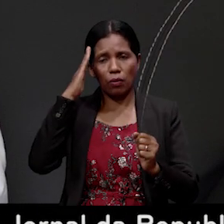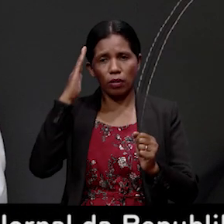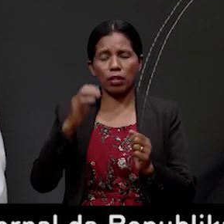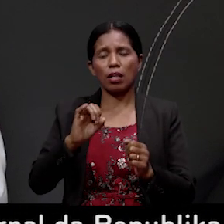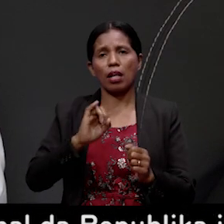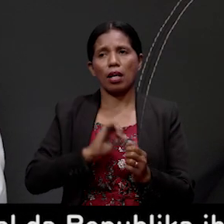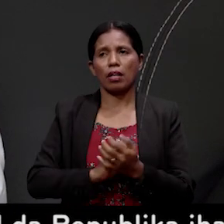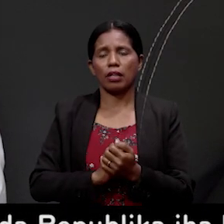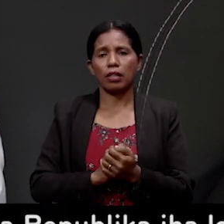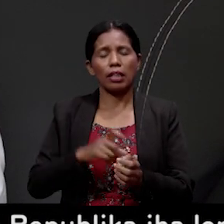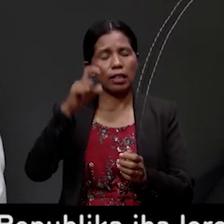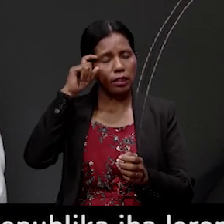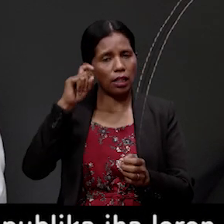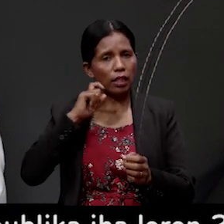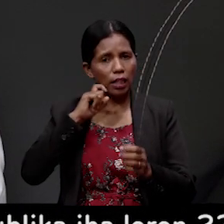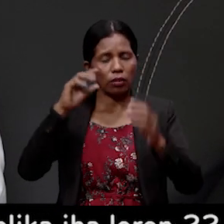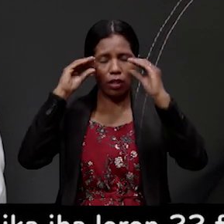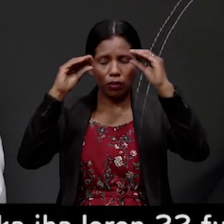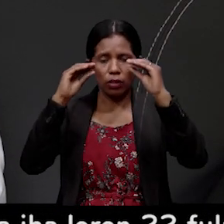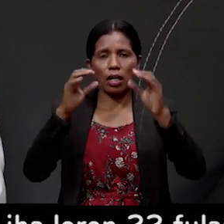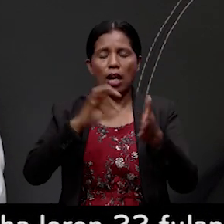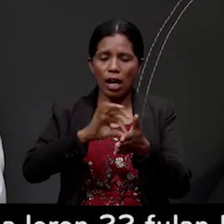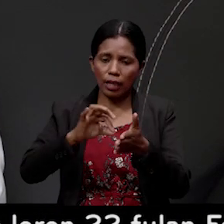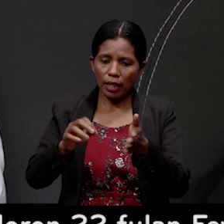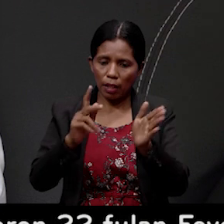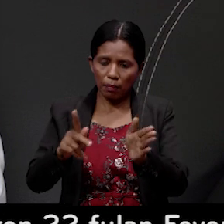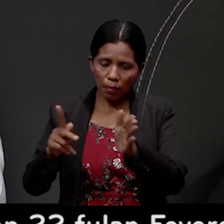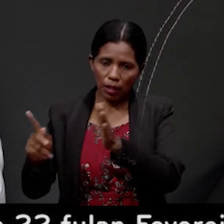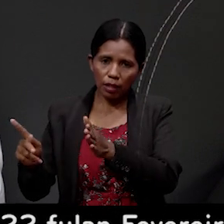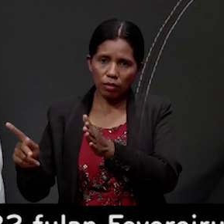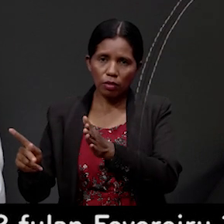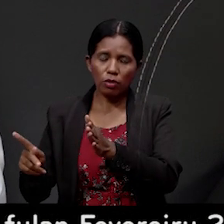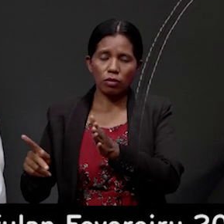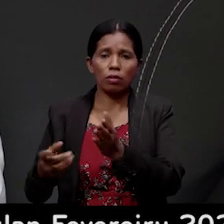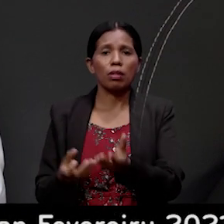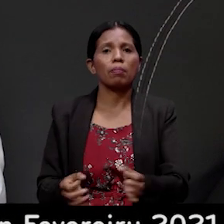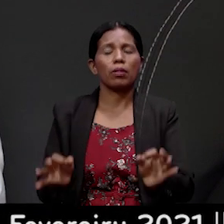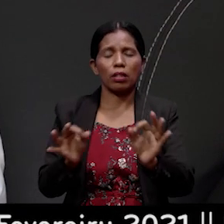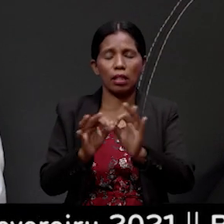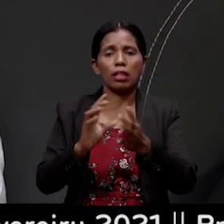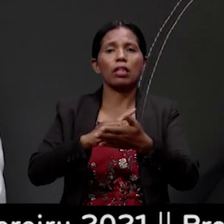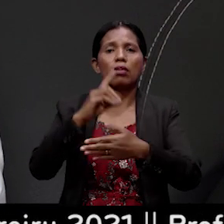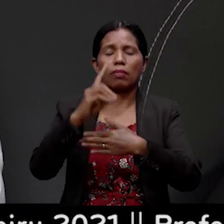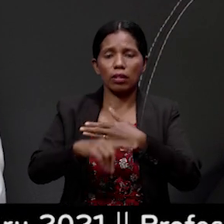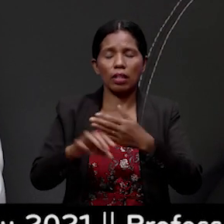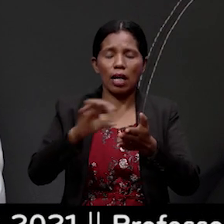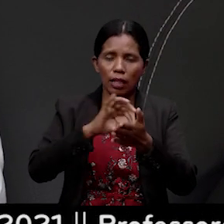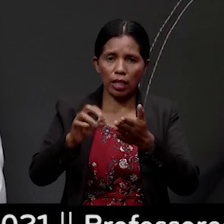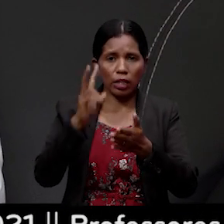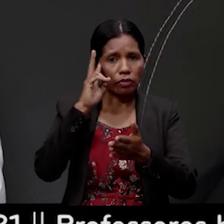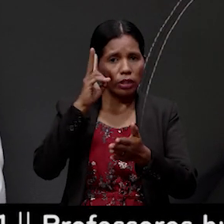Xanana, Hanori, aquele que é Plano Estratégico de Desenvolvimento Nacional, aquele que é Visão Partido